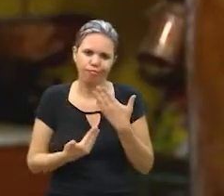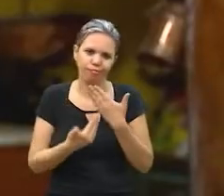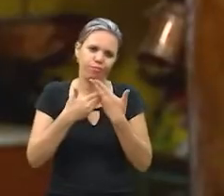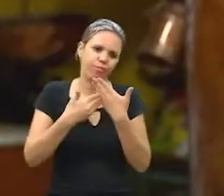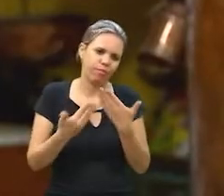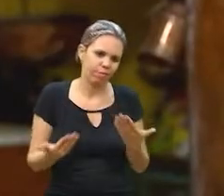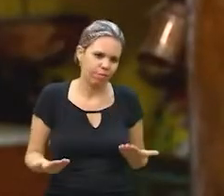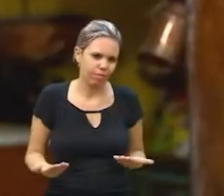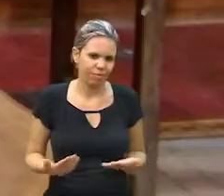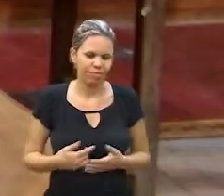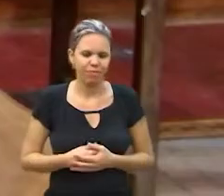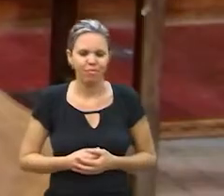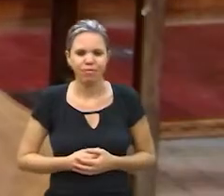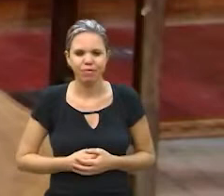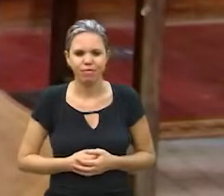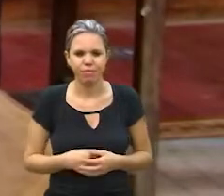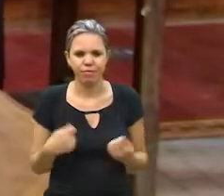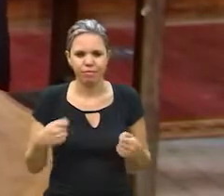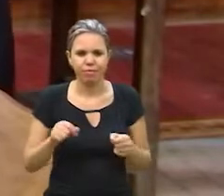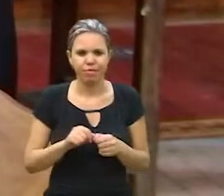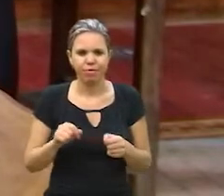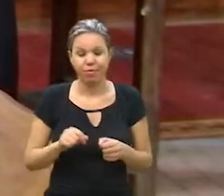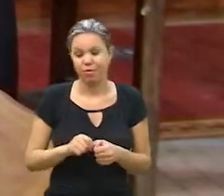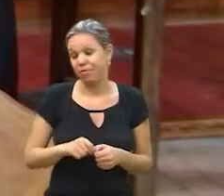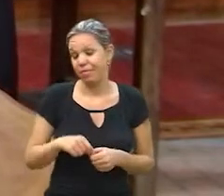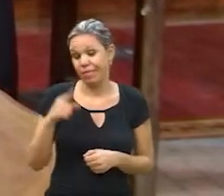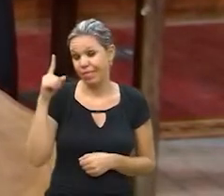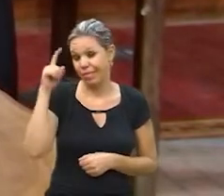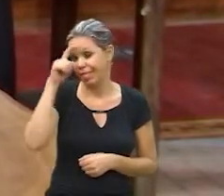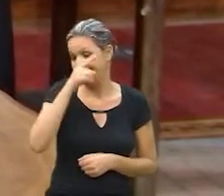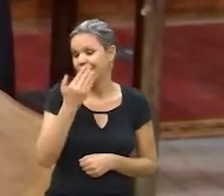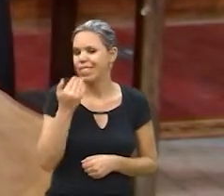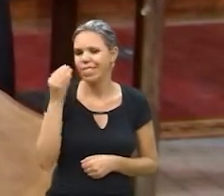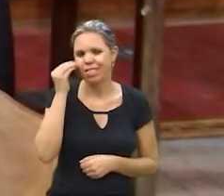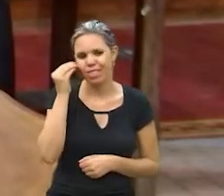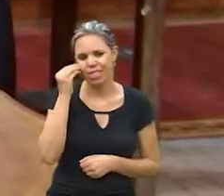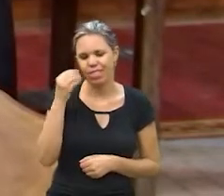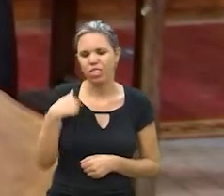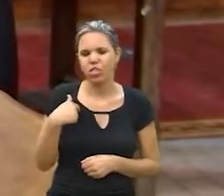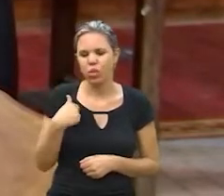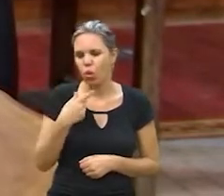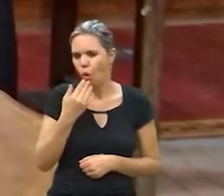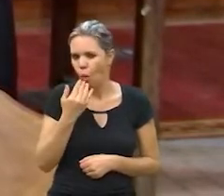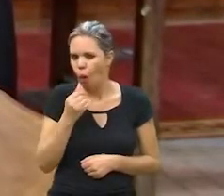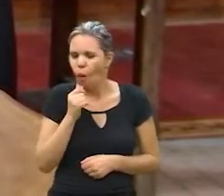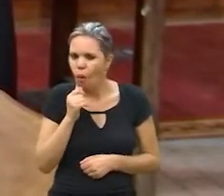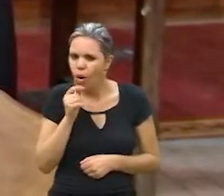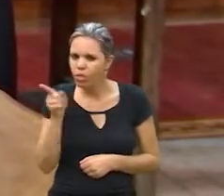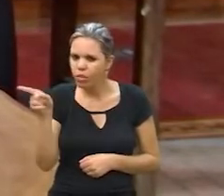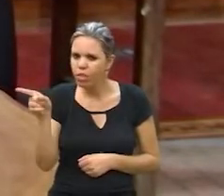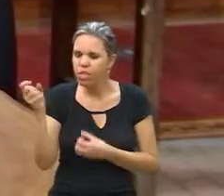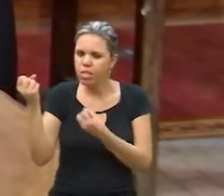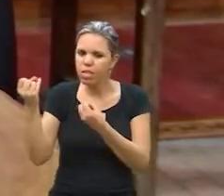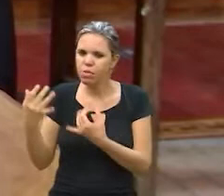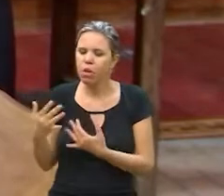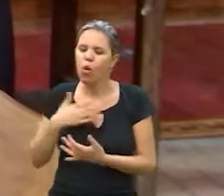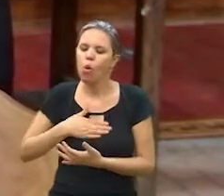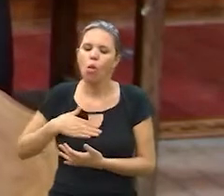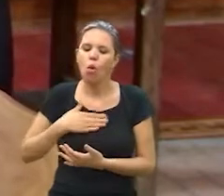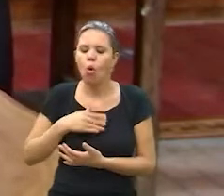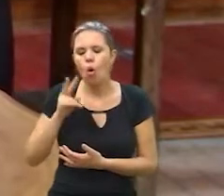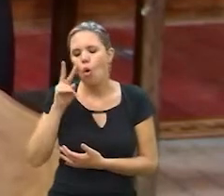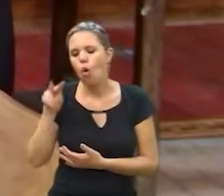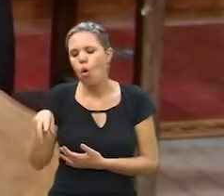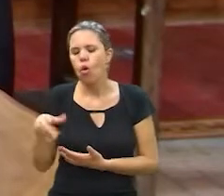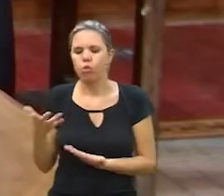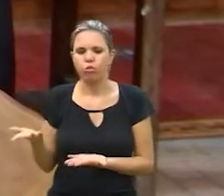né, chefe? Não dá, né? Não dá. Então eu vou ter que fazer esse sacrifício aqui de experimentar. Enquanto eu experimento, chefe, o pessoal que gostou da receita,